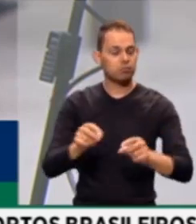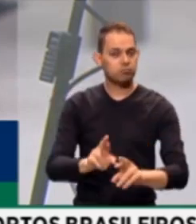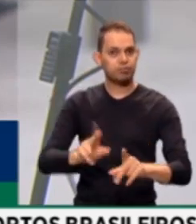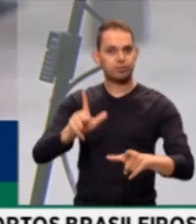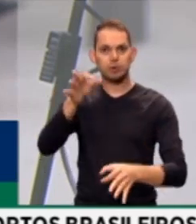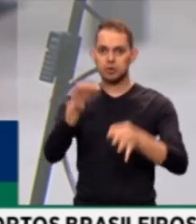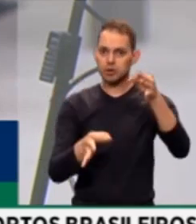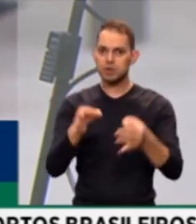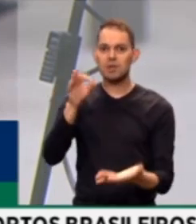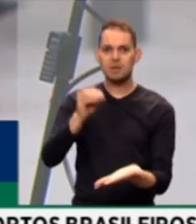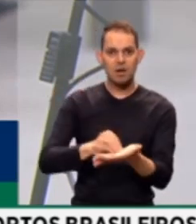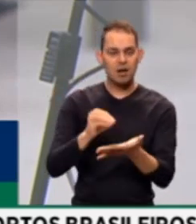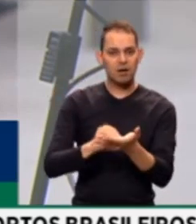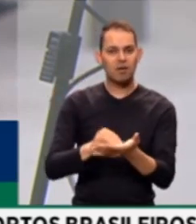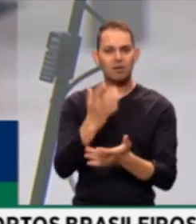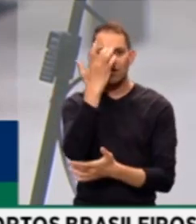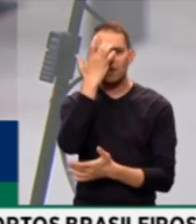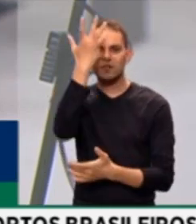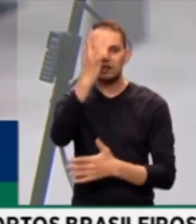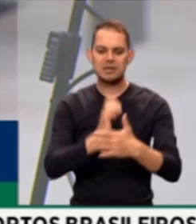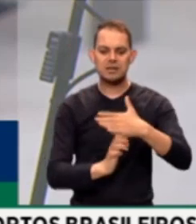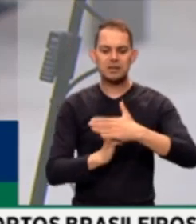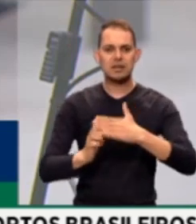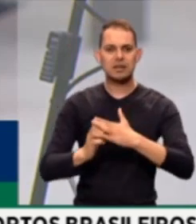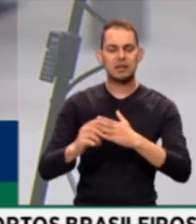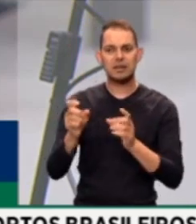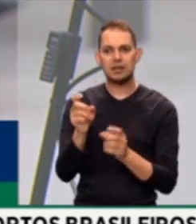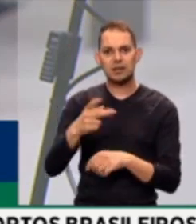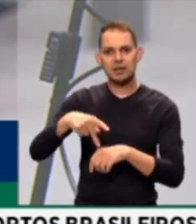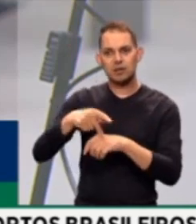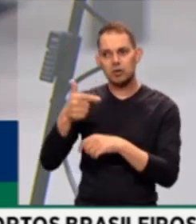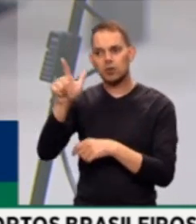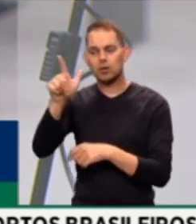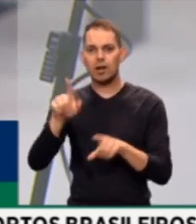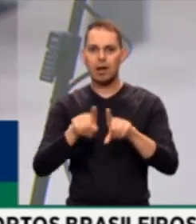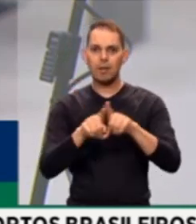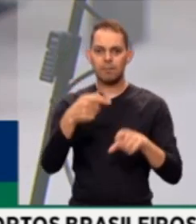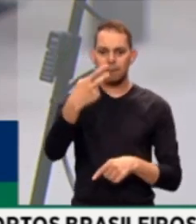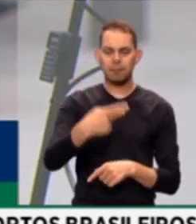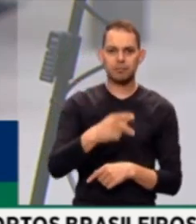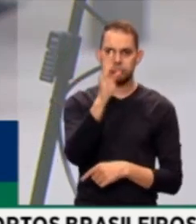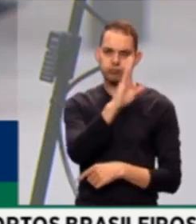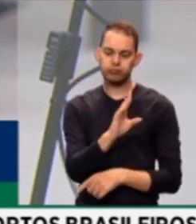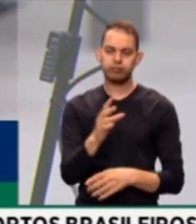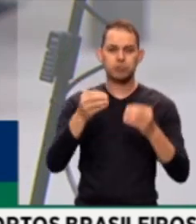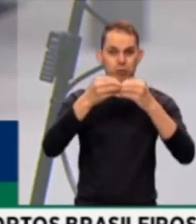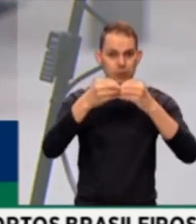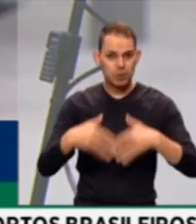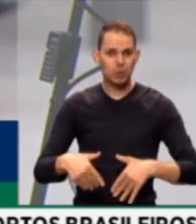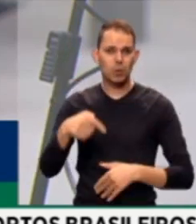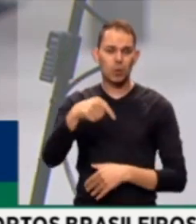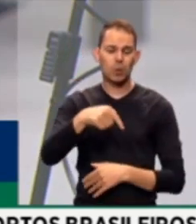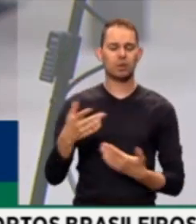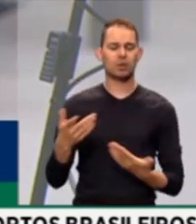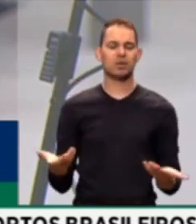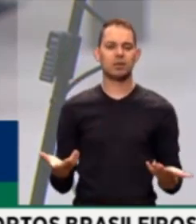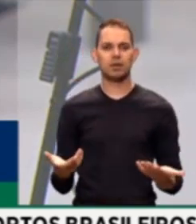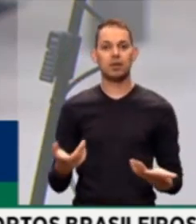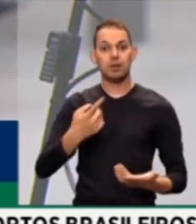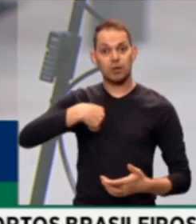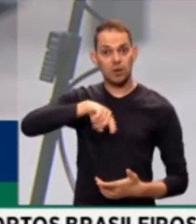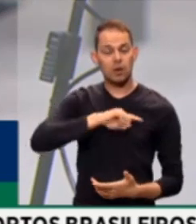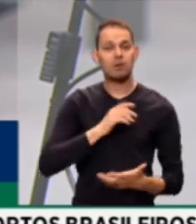facilita a vida para as empresas estrangeiras e dificulta bastante uma indústria naval com tanta dificuldade. Nós